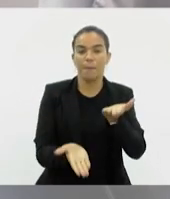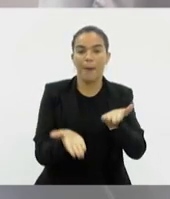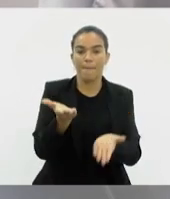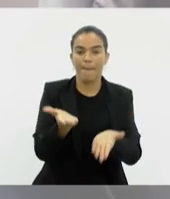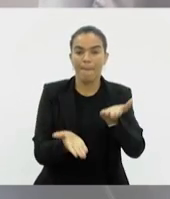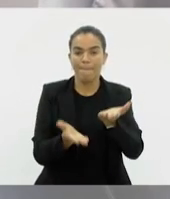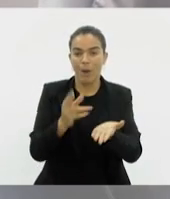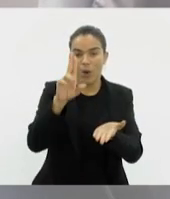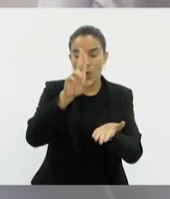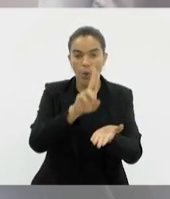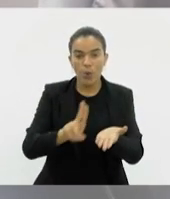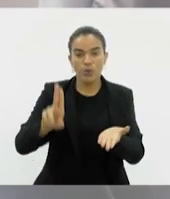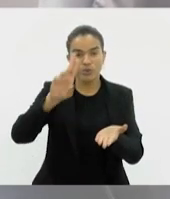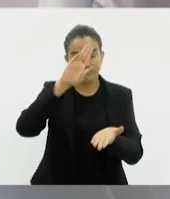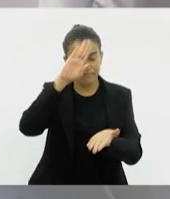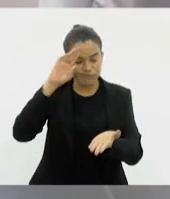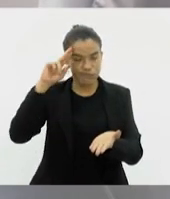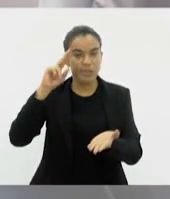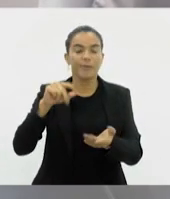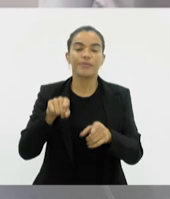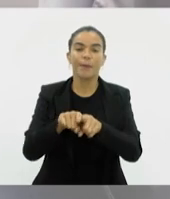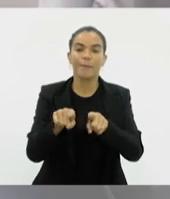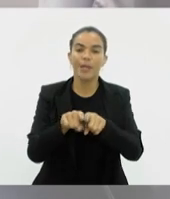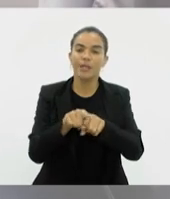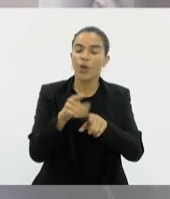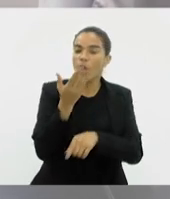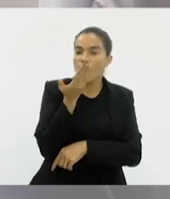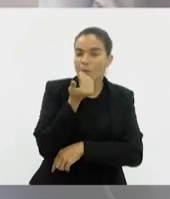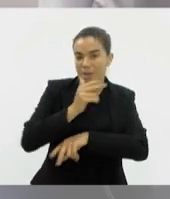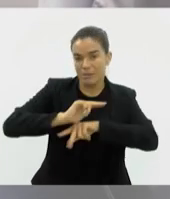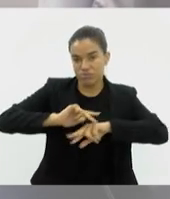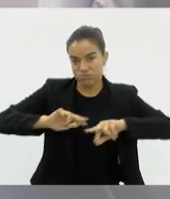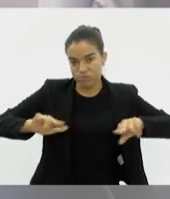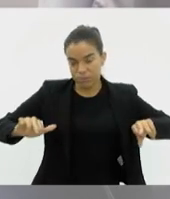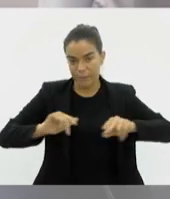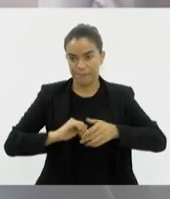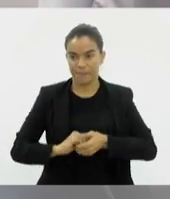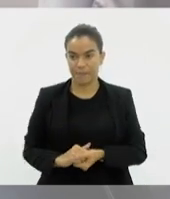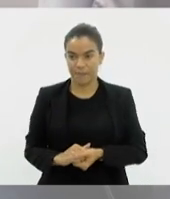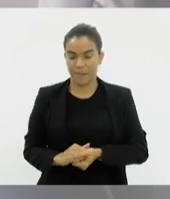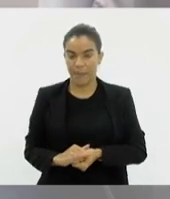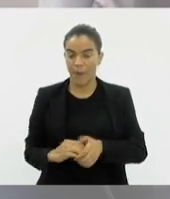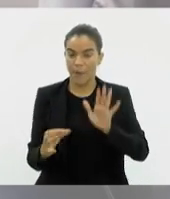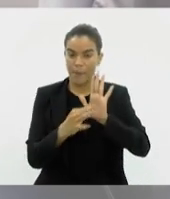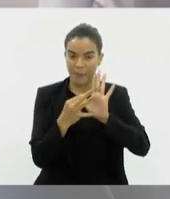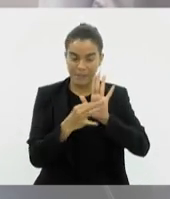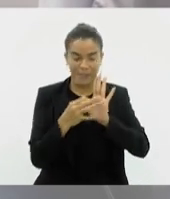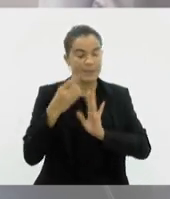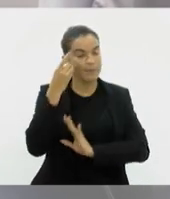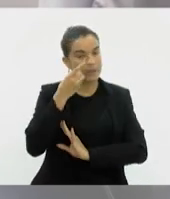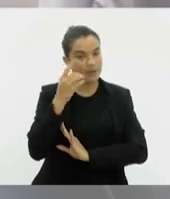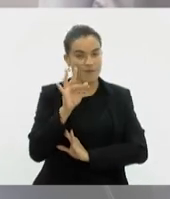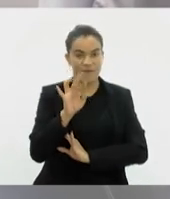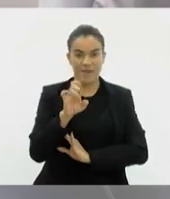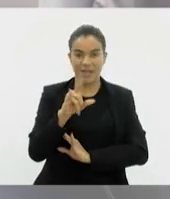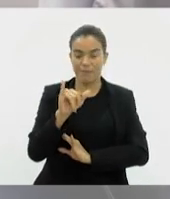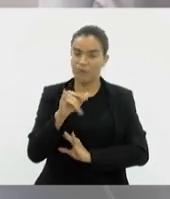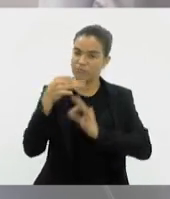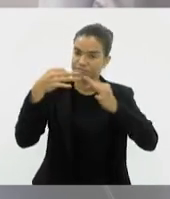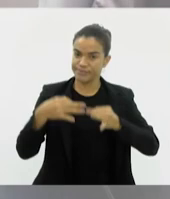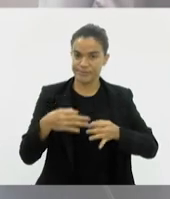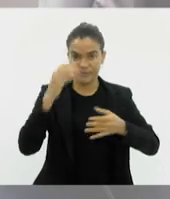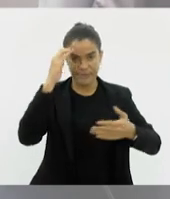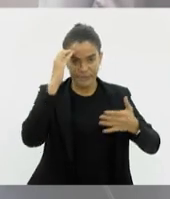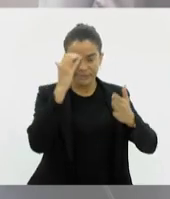do consumidor pelo mercador varejista de gêneros alimentícios, na forma que menciona. O parecer do deputado Filipinho Raves é pela legalidade. Em